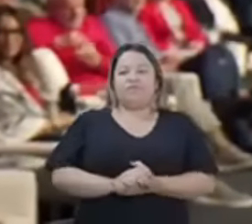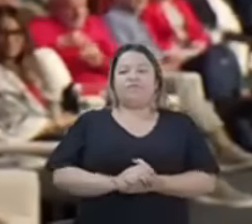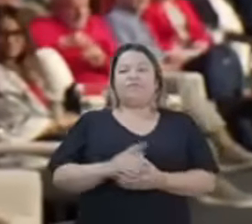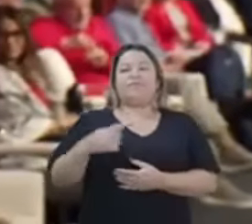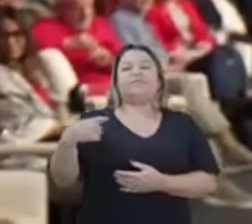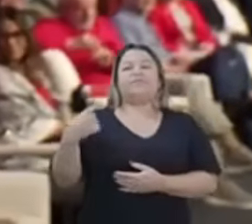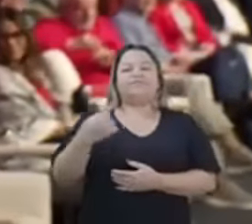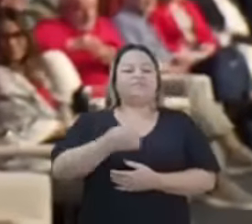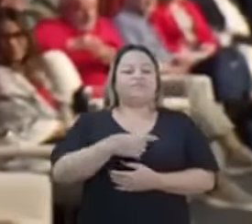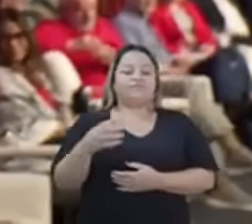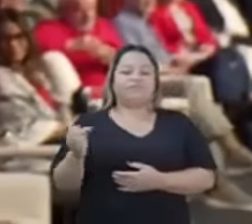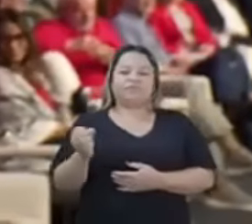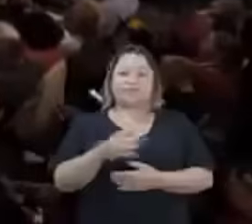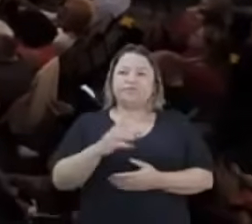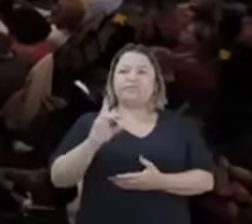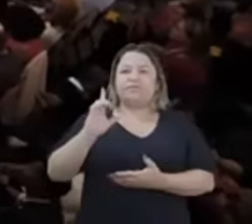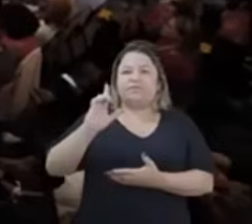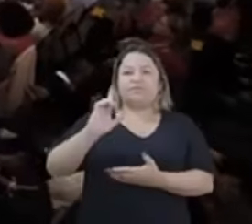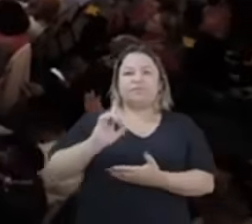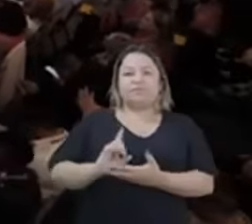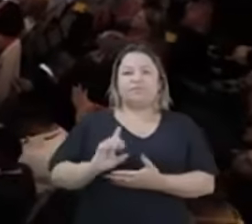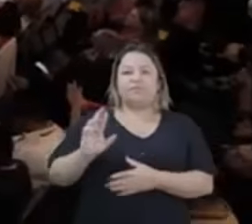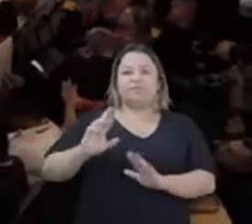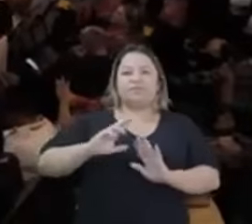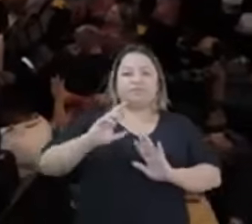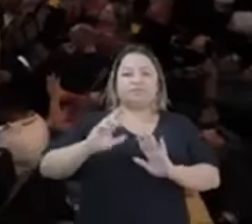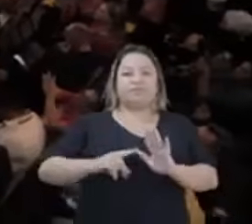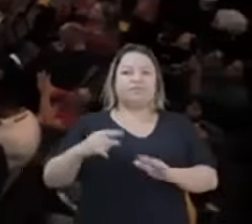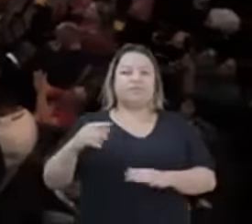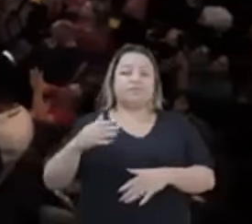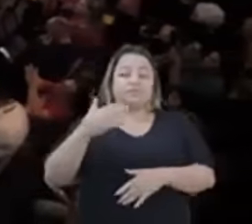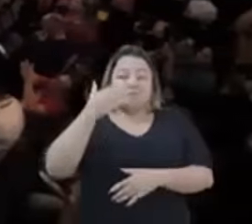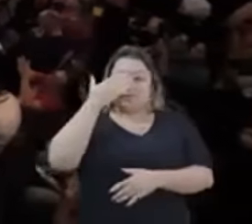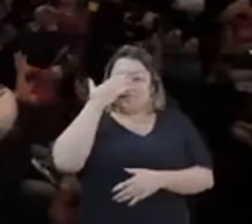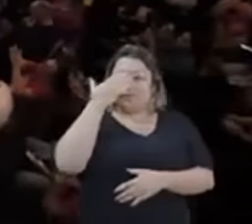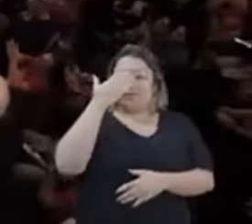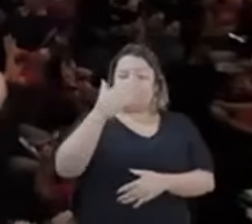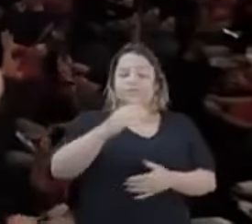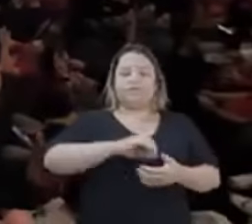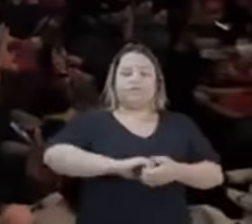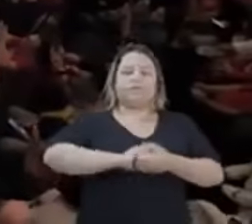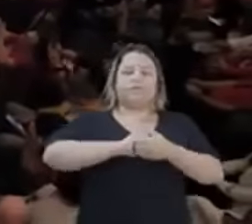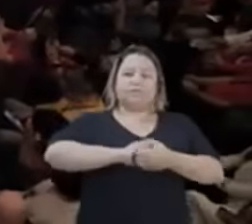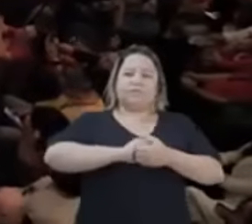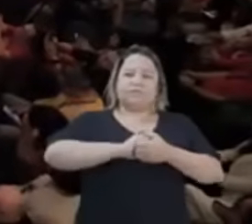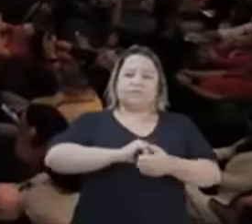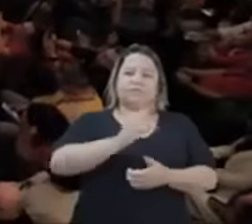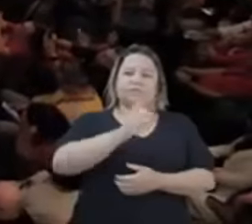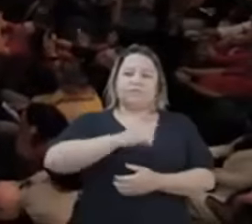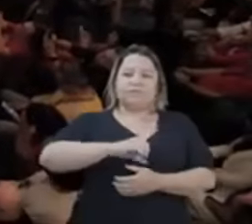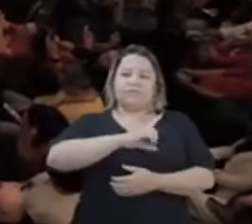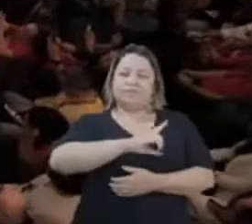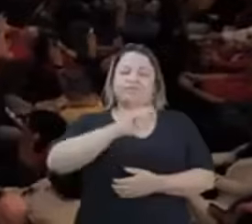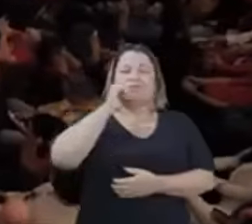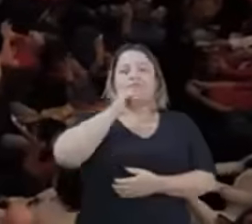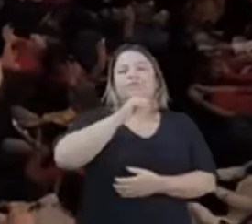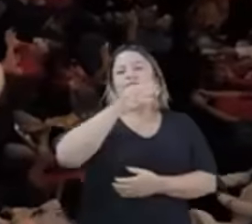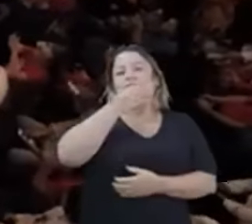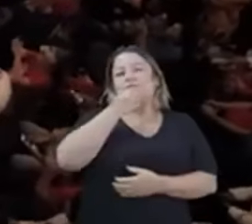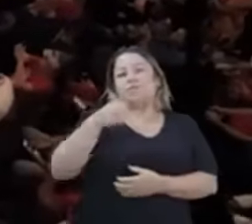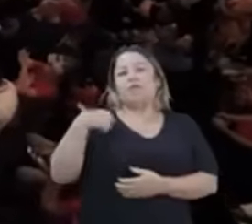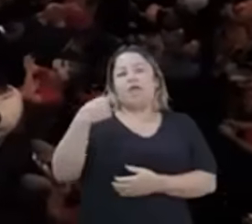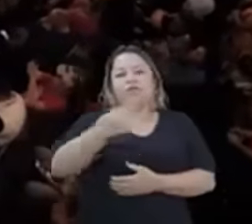nossas novas direções. Fica aqui registrada a minha gratidão, saudando as delegadas e delegados, a